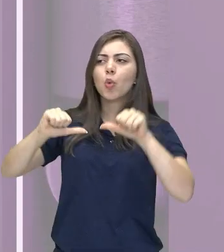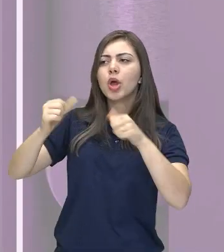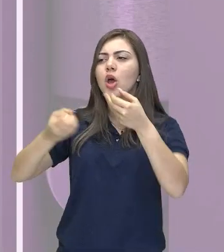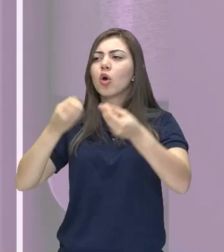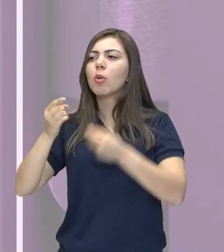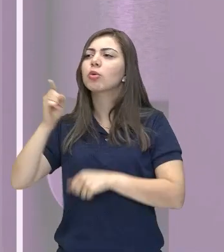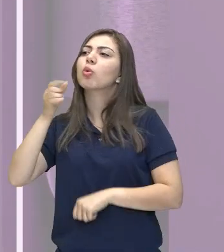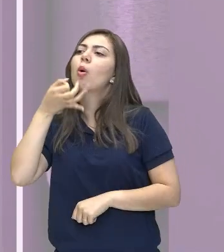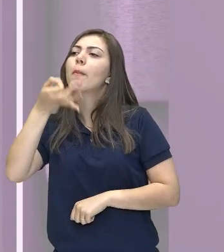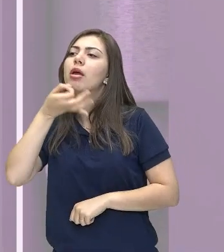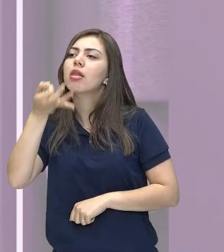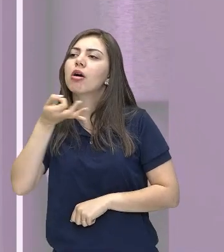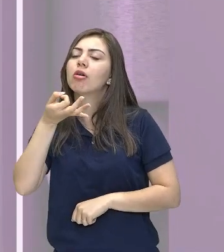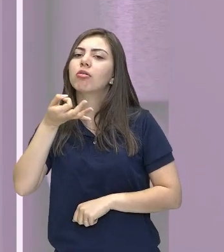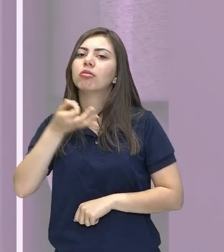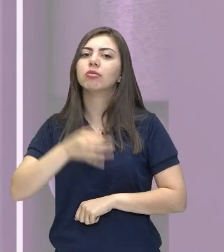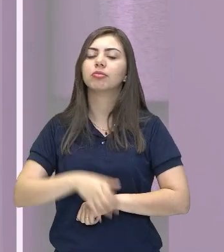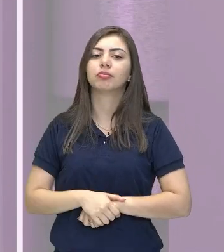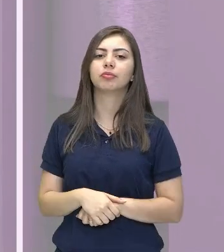Você quer